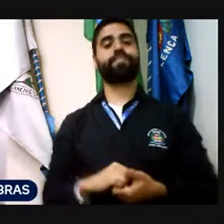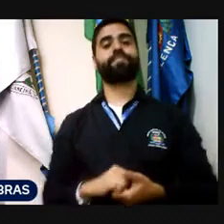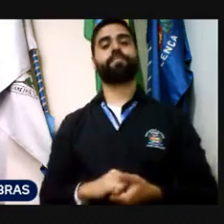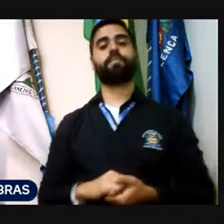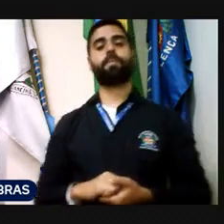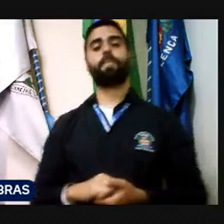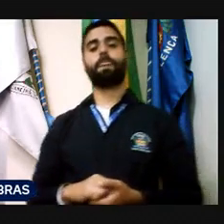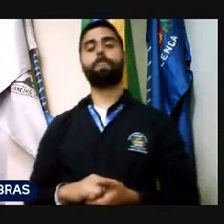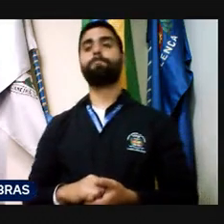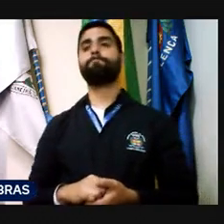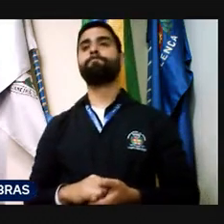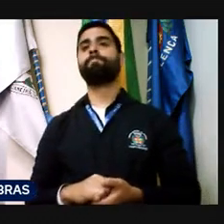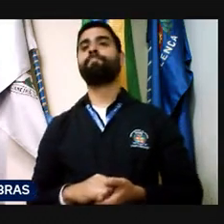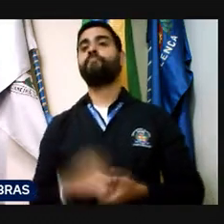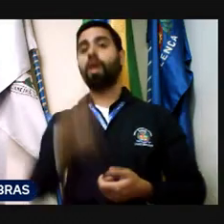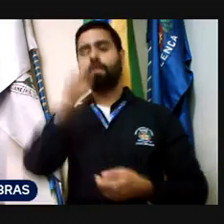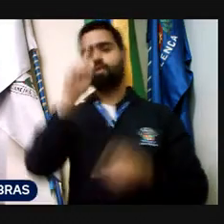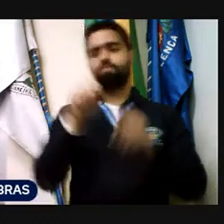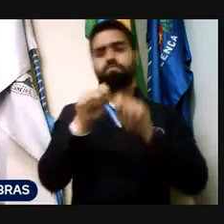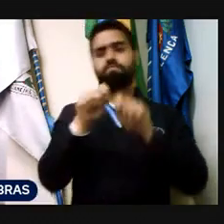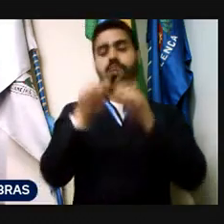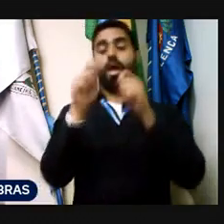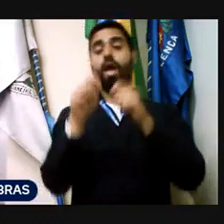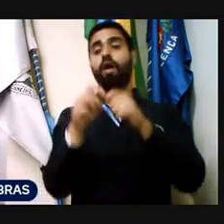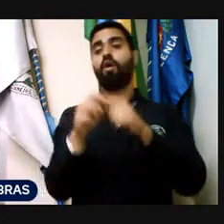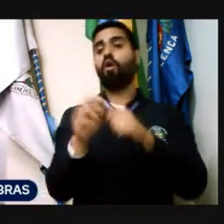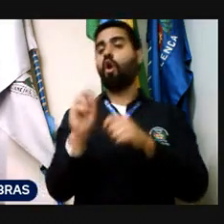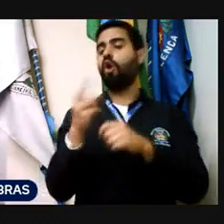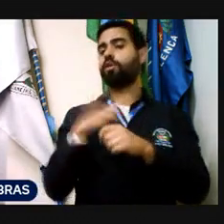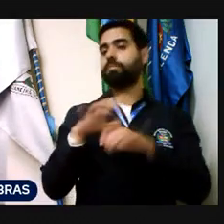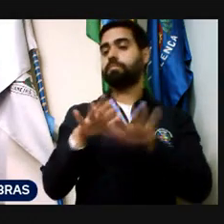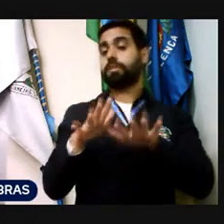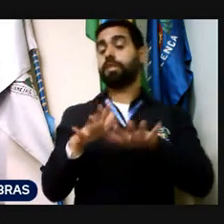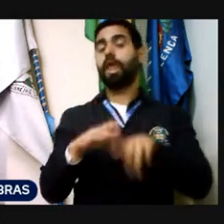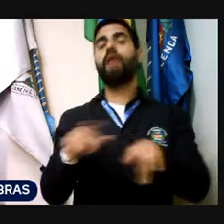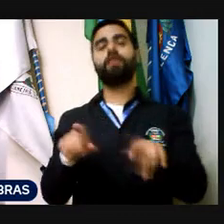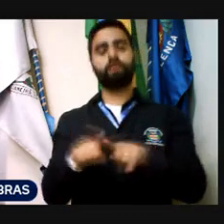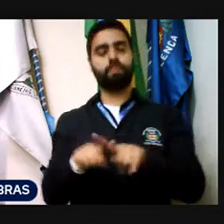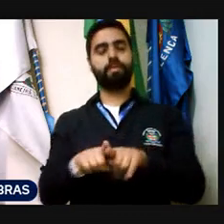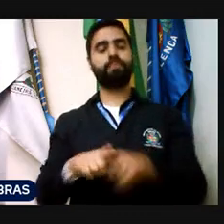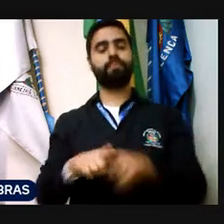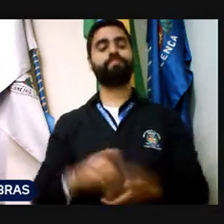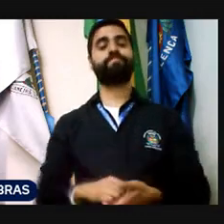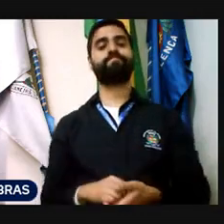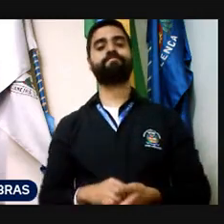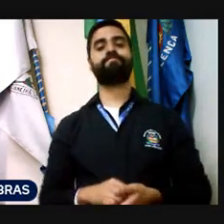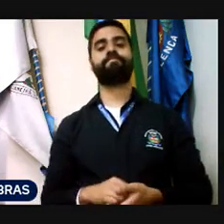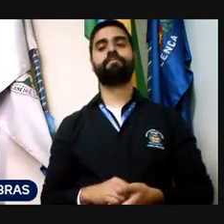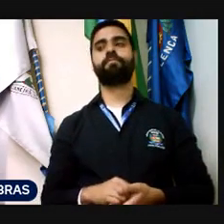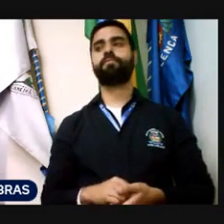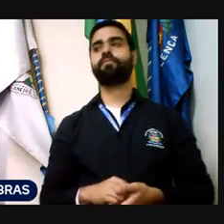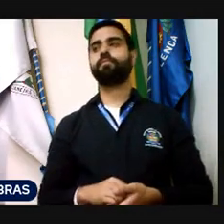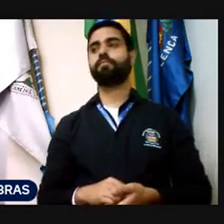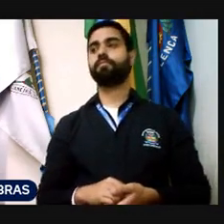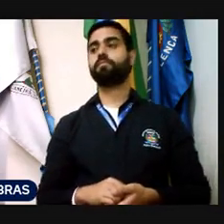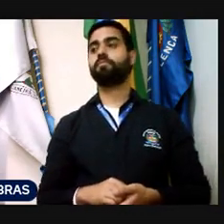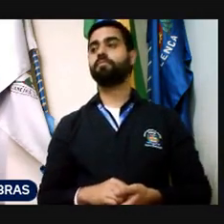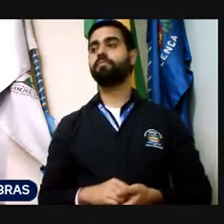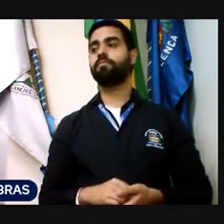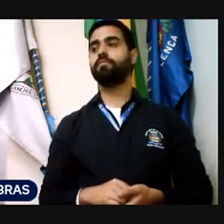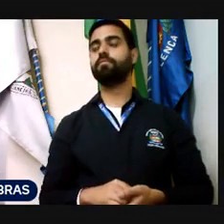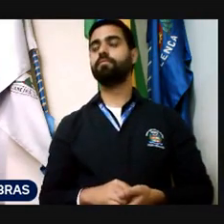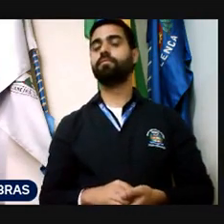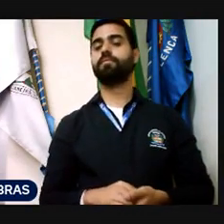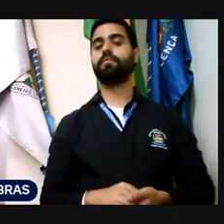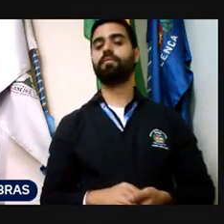risco iminente de um curto-circuito de choque elétrico é evidente. Certo que o Poder Público dará maior atenção a essa reivindicação, atenciosamente renovo meus